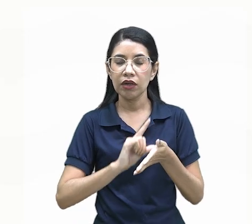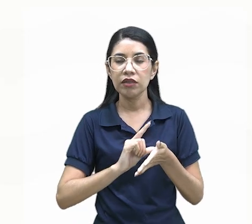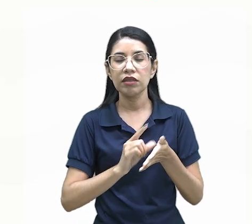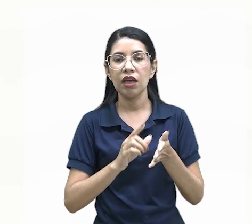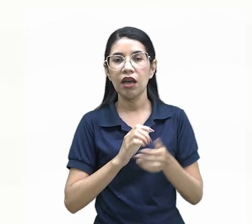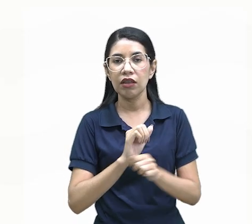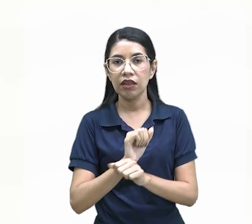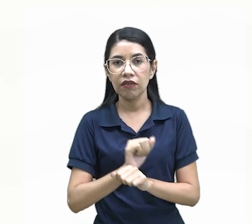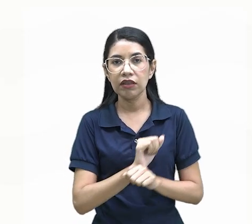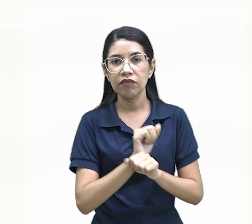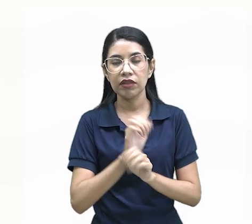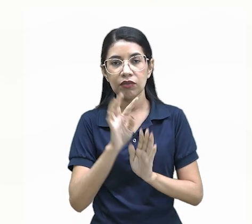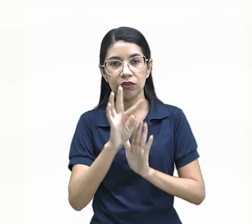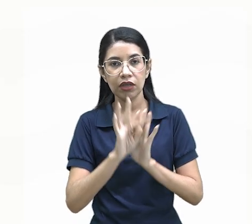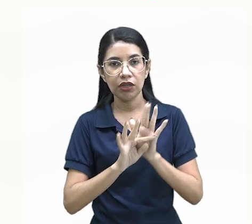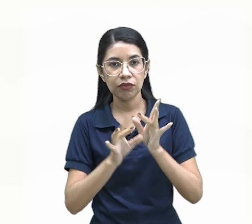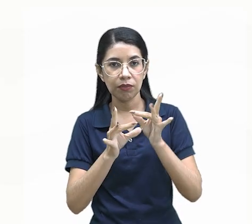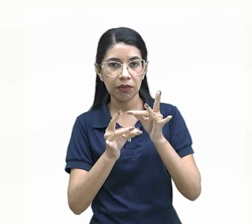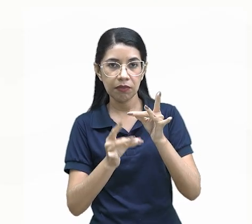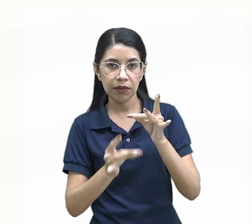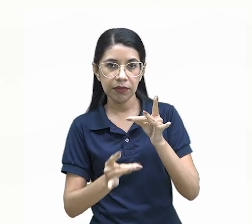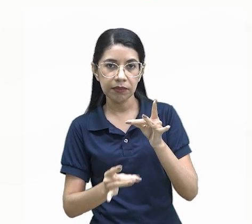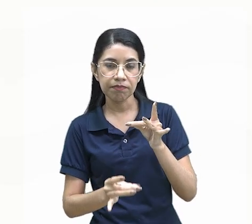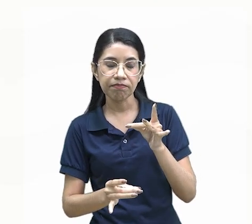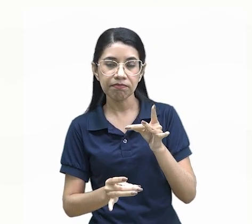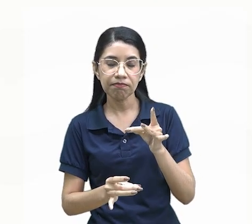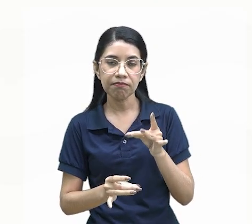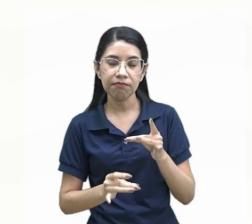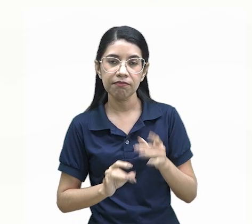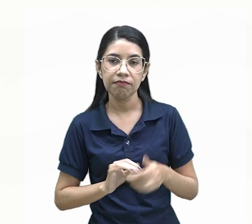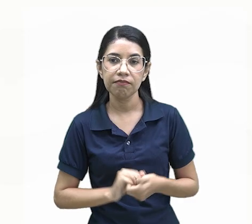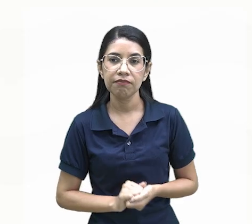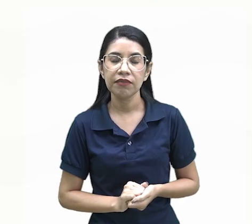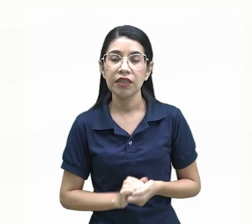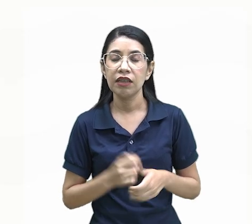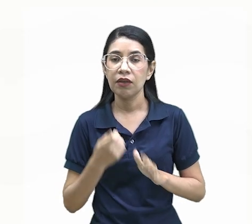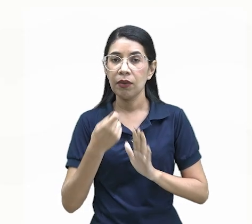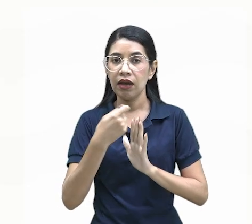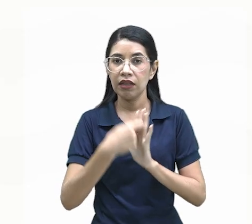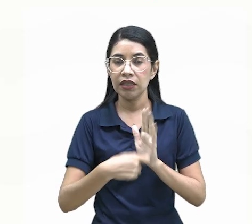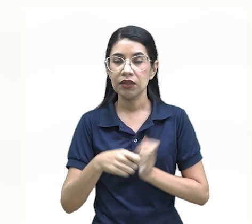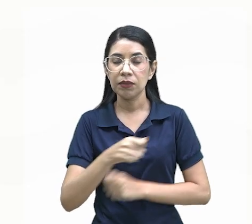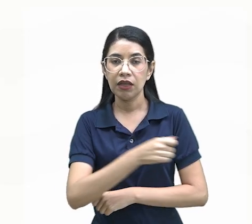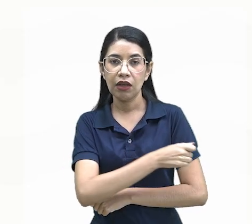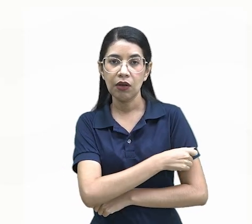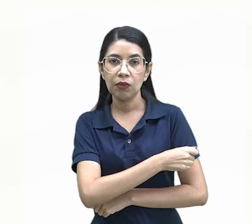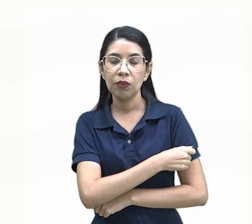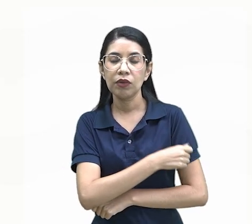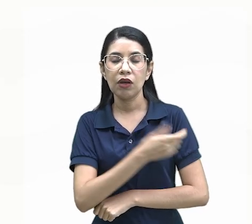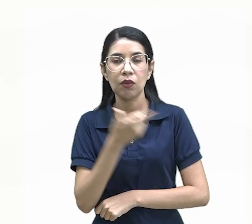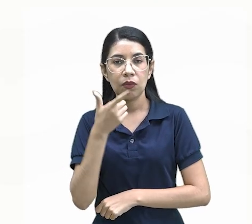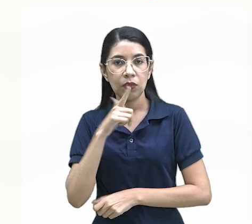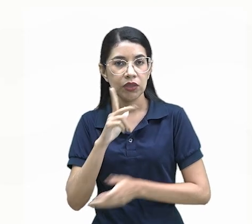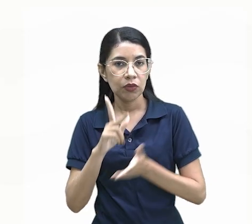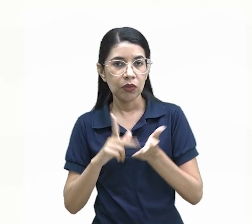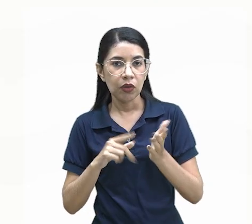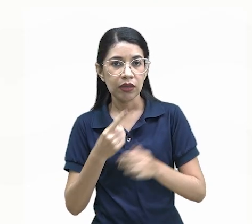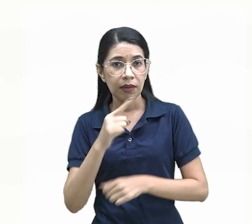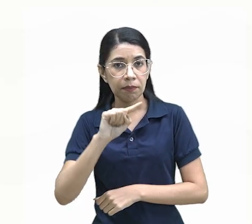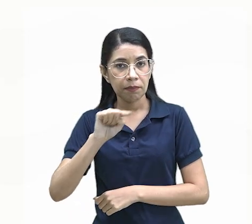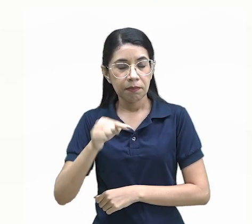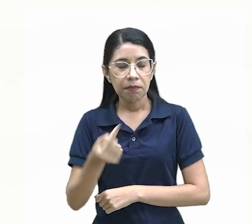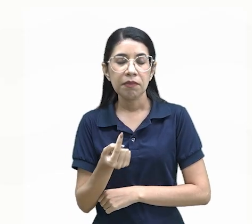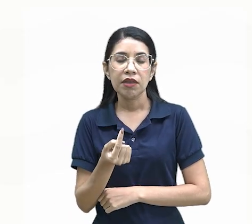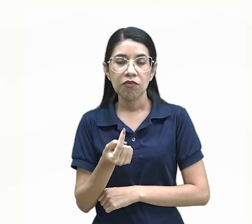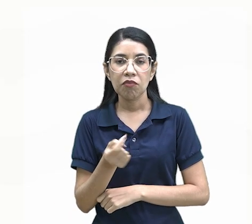vai defender durante o texto, tá bom? Então, essa redação da Ana Clara foi uma redação nota 1000, e aí a gente